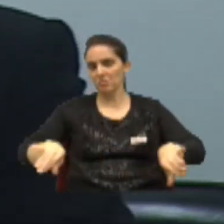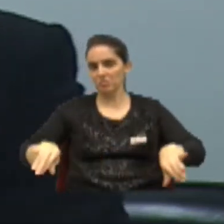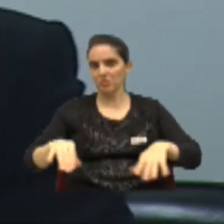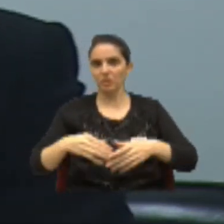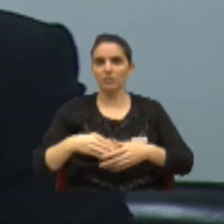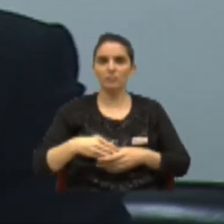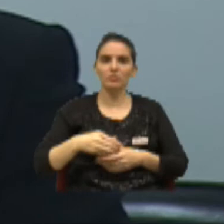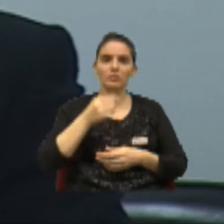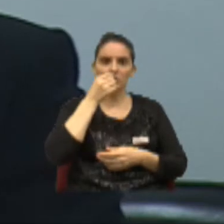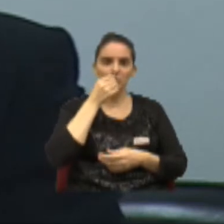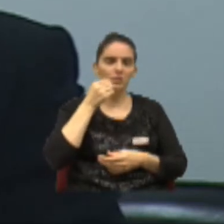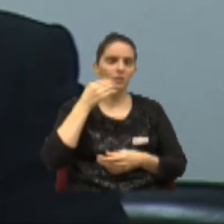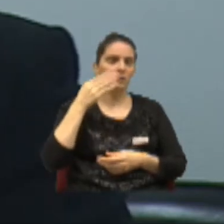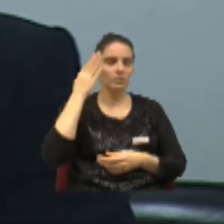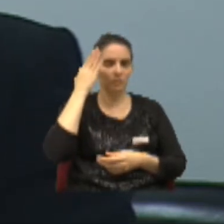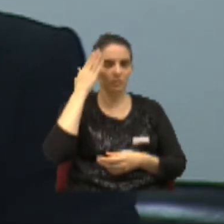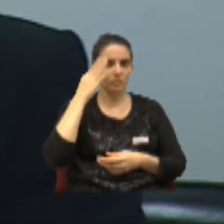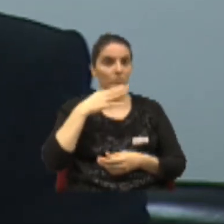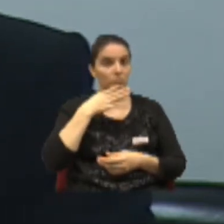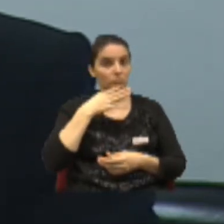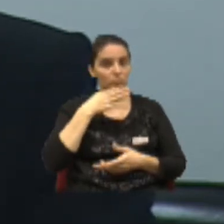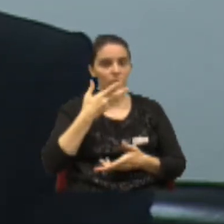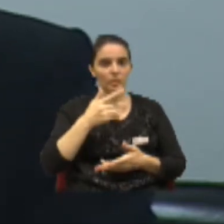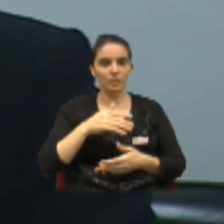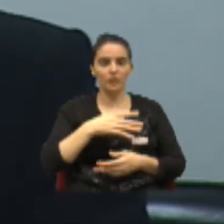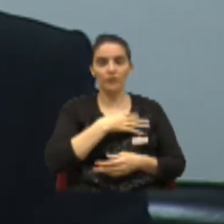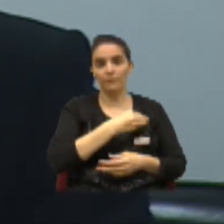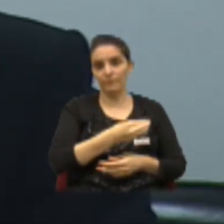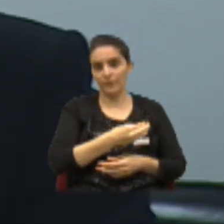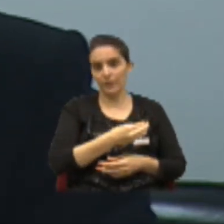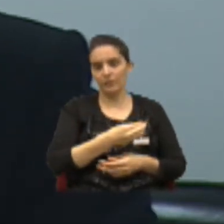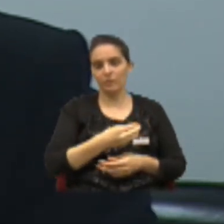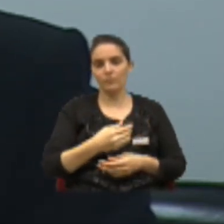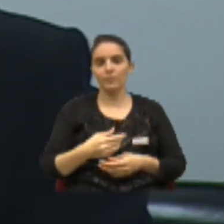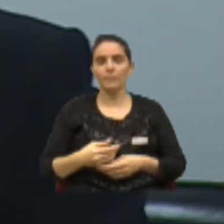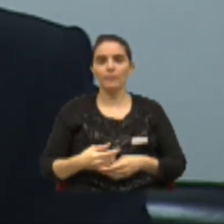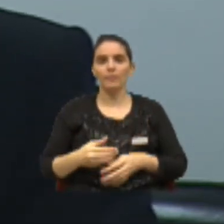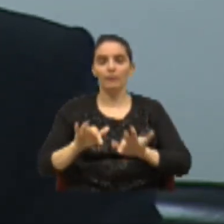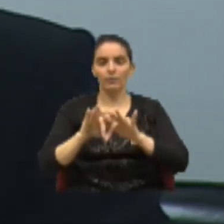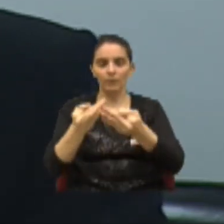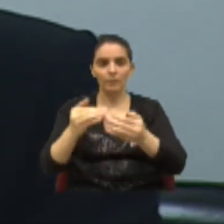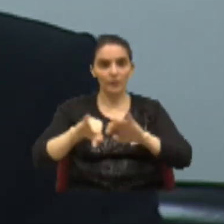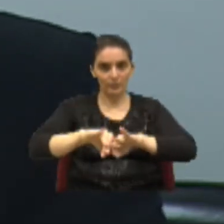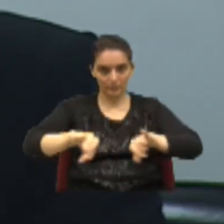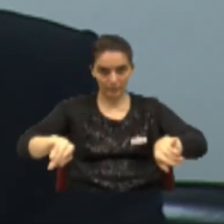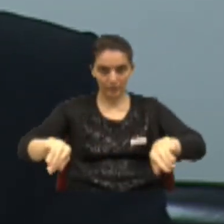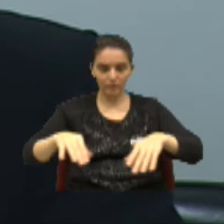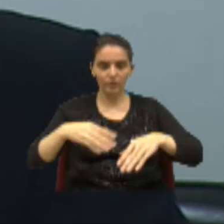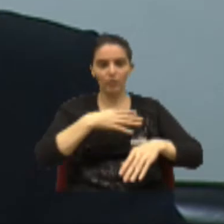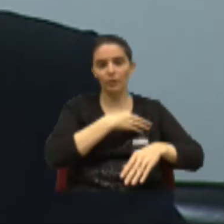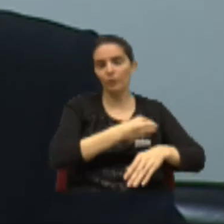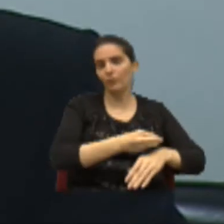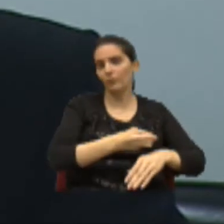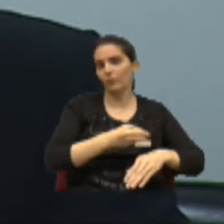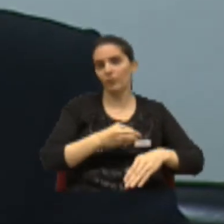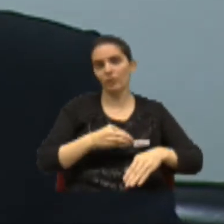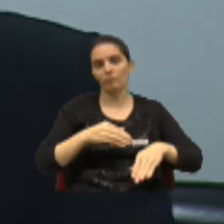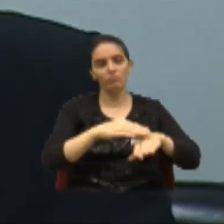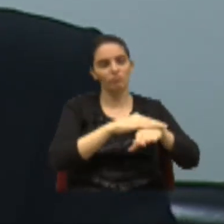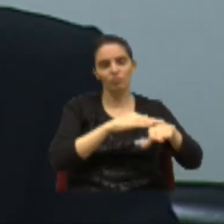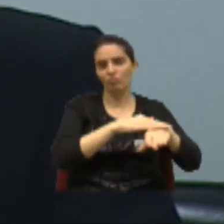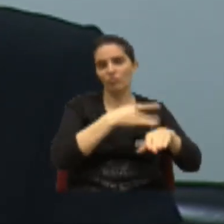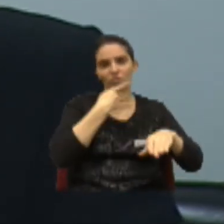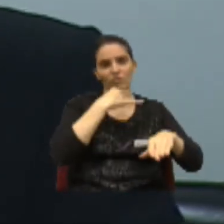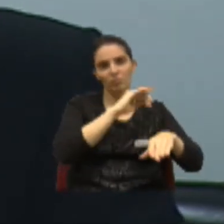de filhos que deixaram de ter relacionamento com seus pais, filhos que deixaram de ter relacionamento